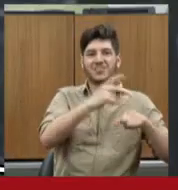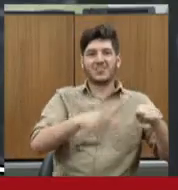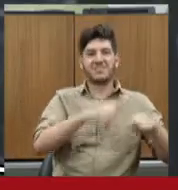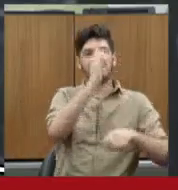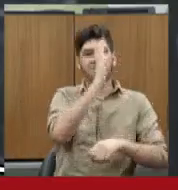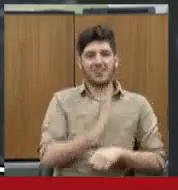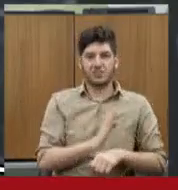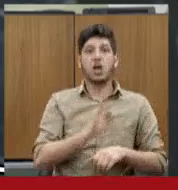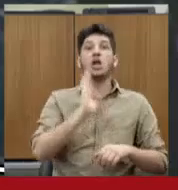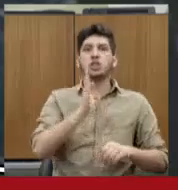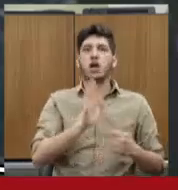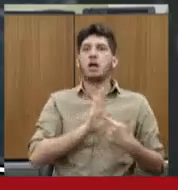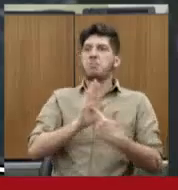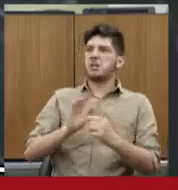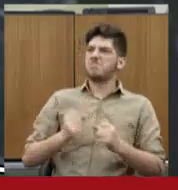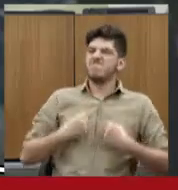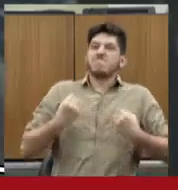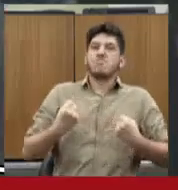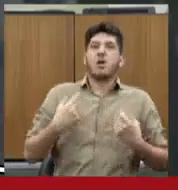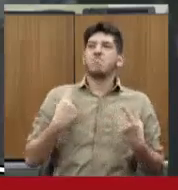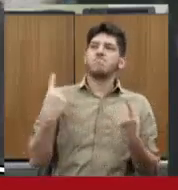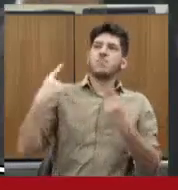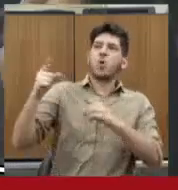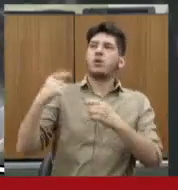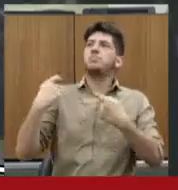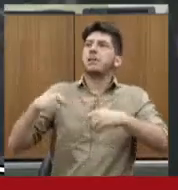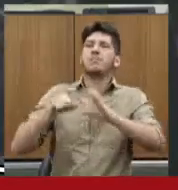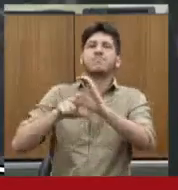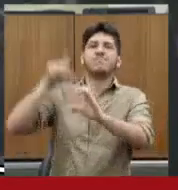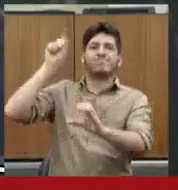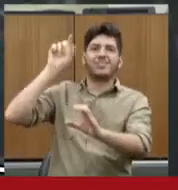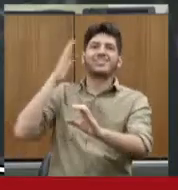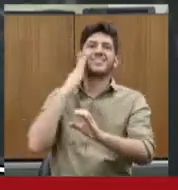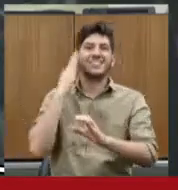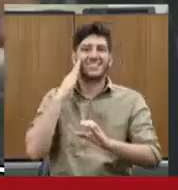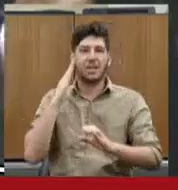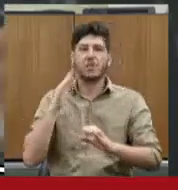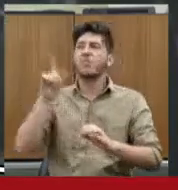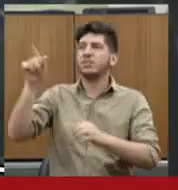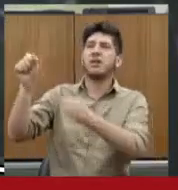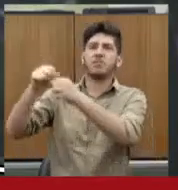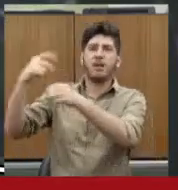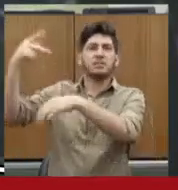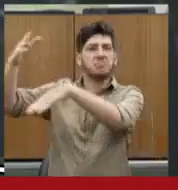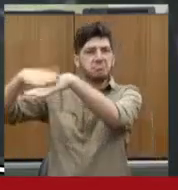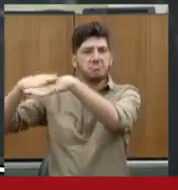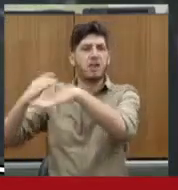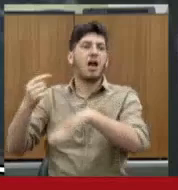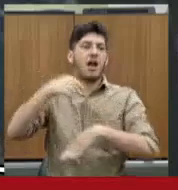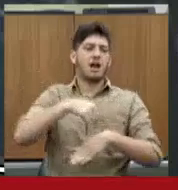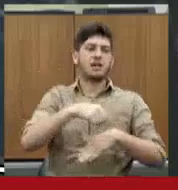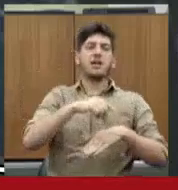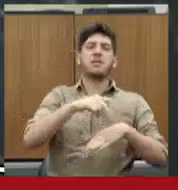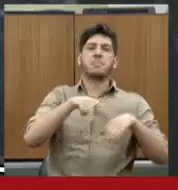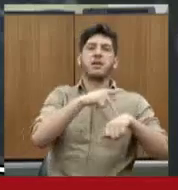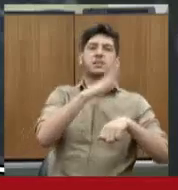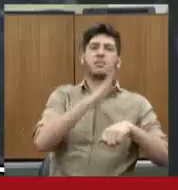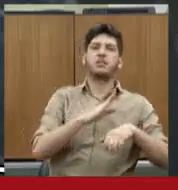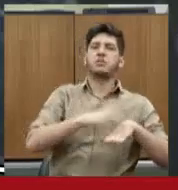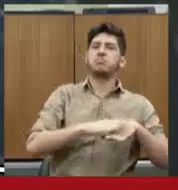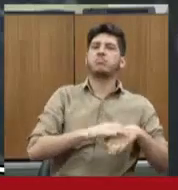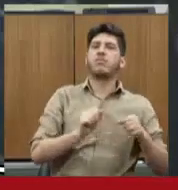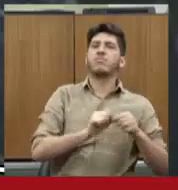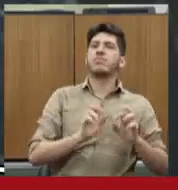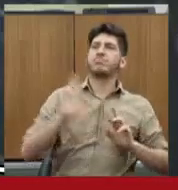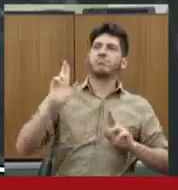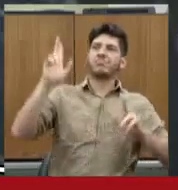de rebeldia, já era um ato de independência. Vocês fazem uma constituição aqui, nós vamos fazer outra aqui. Vocês fazem uma aí, nós fazemos outra aqui. E mais, o